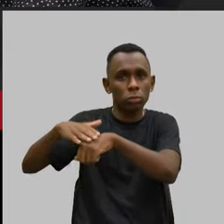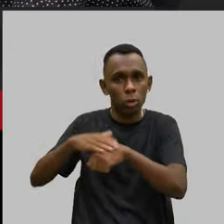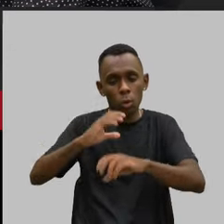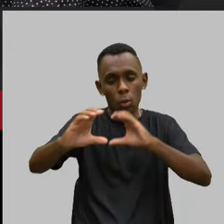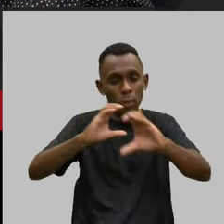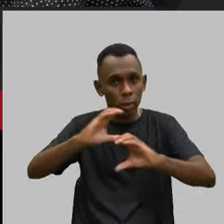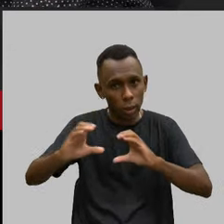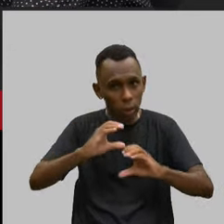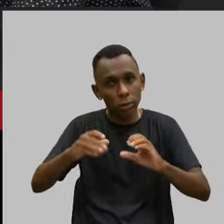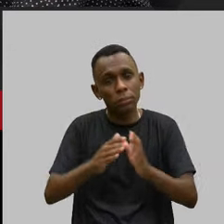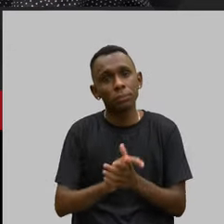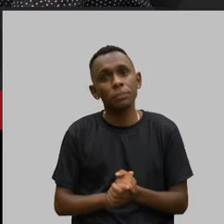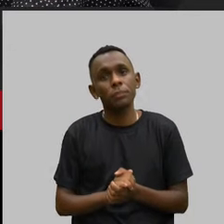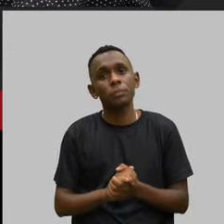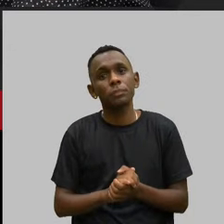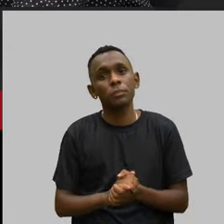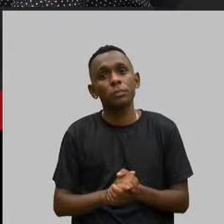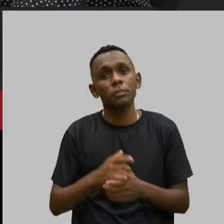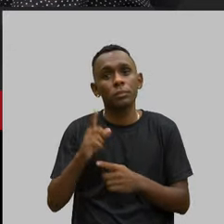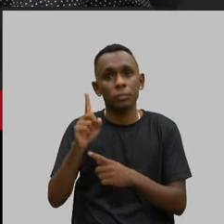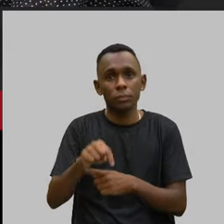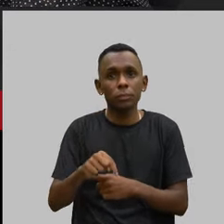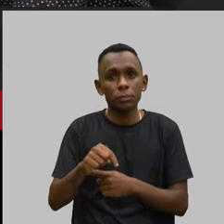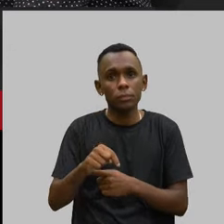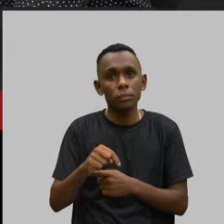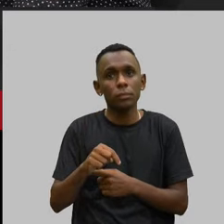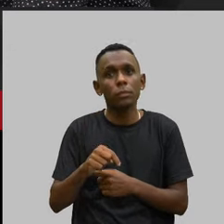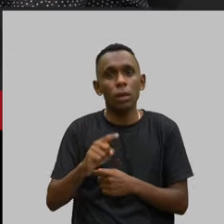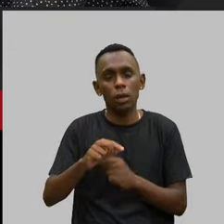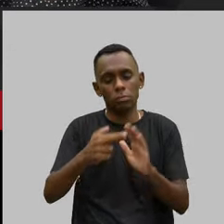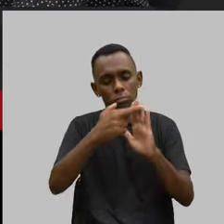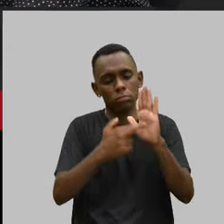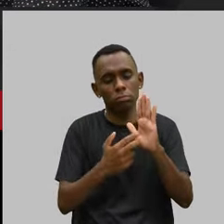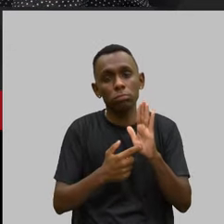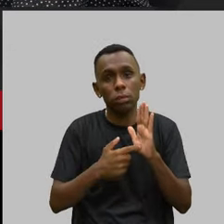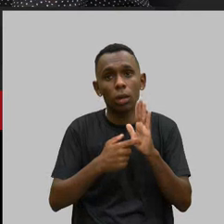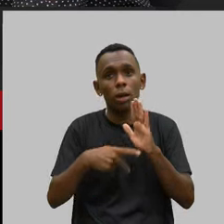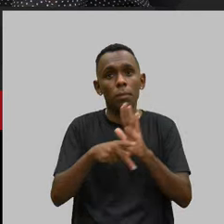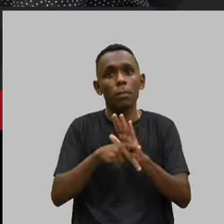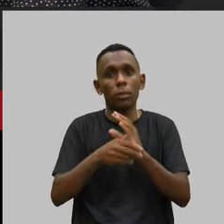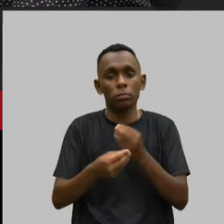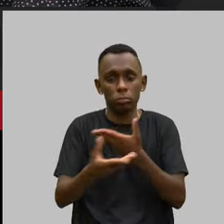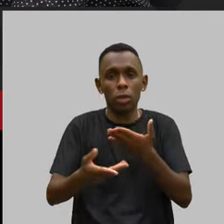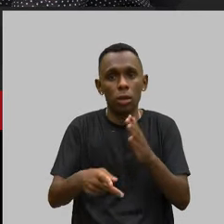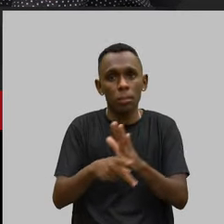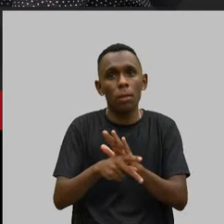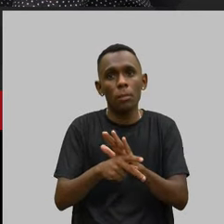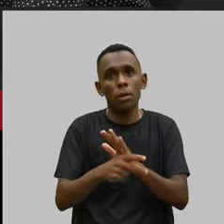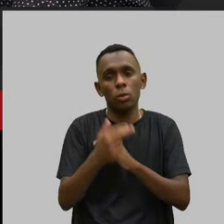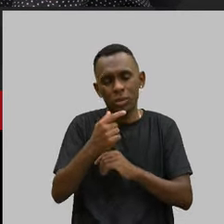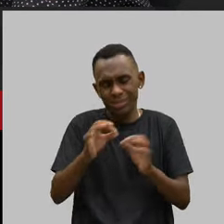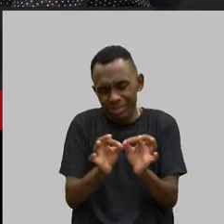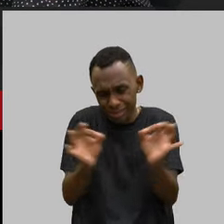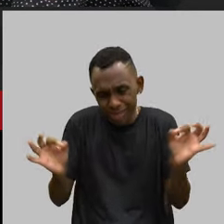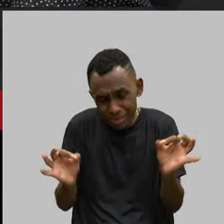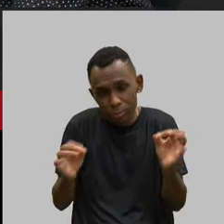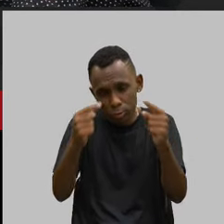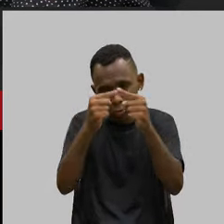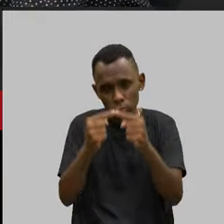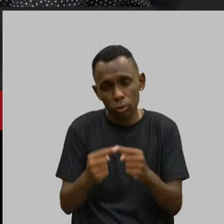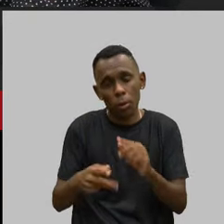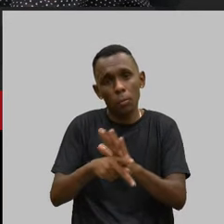Advocacia Geral do Estado que é uma resolução de aplicação da linguagem simples nos documentos e comunicações do